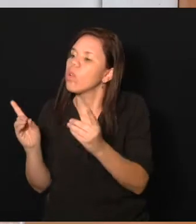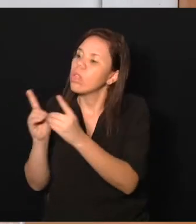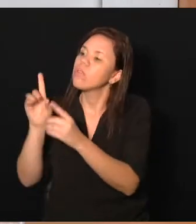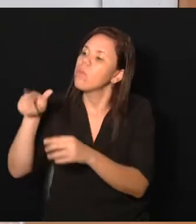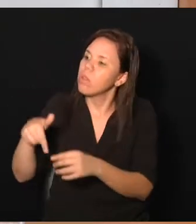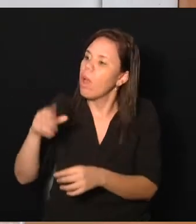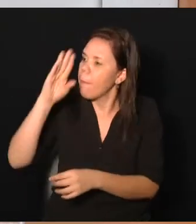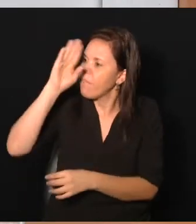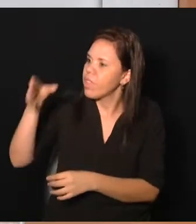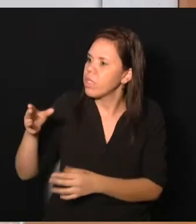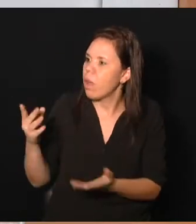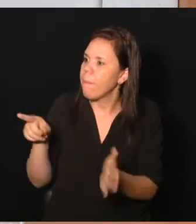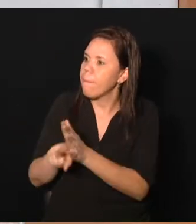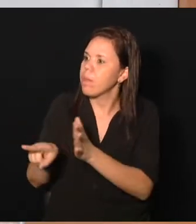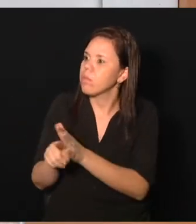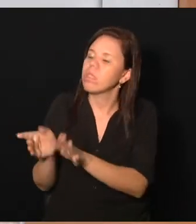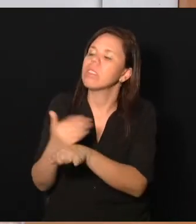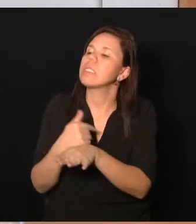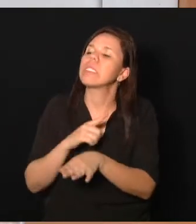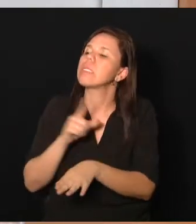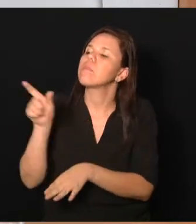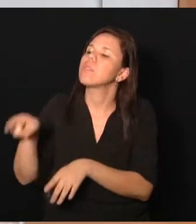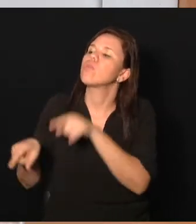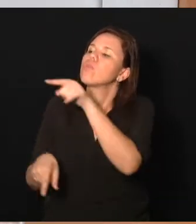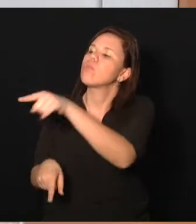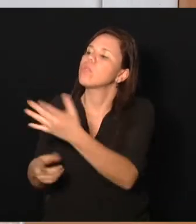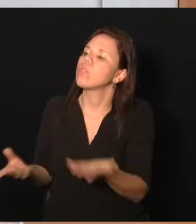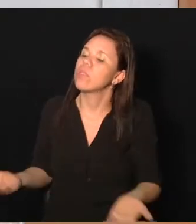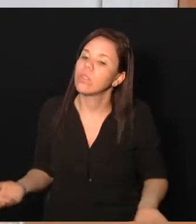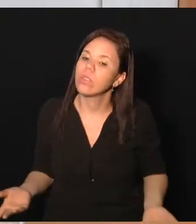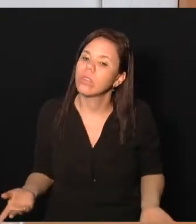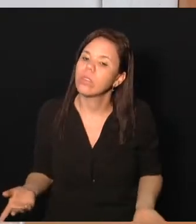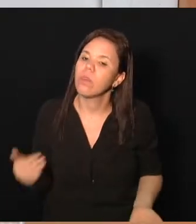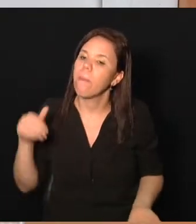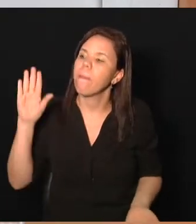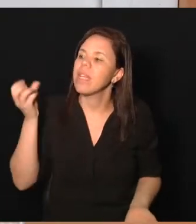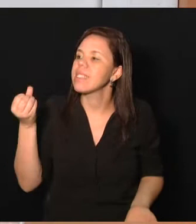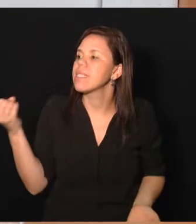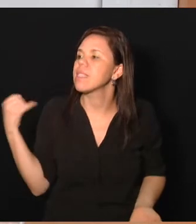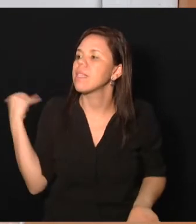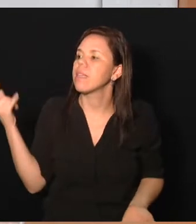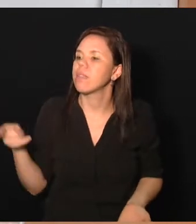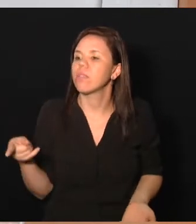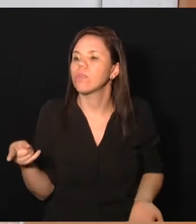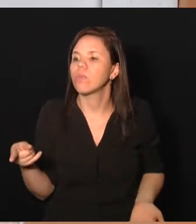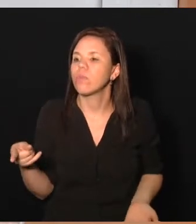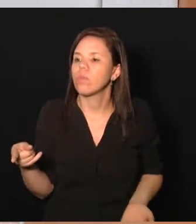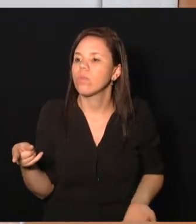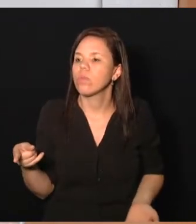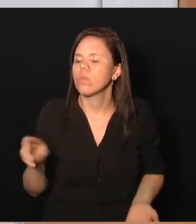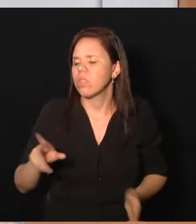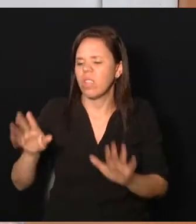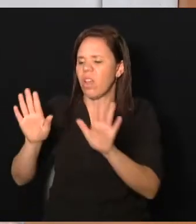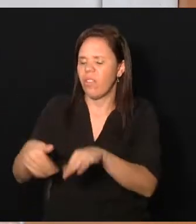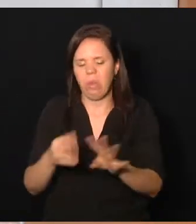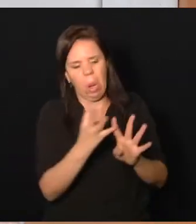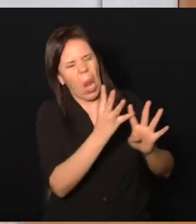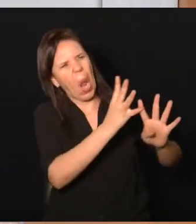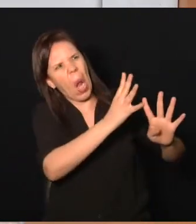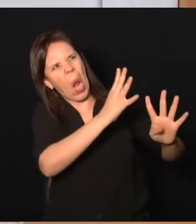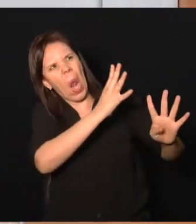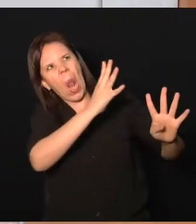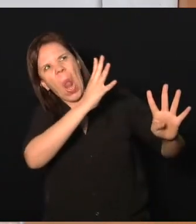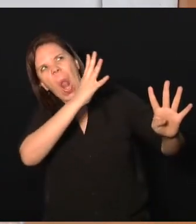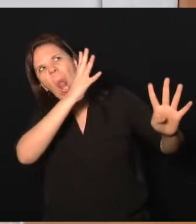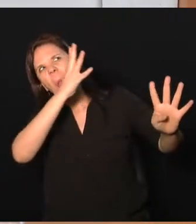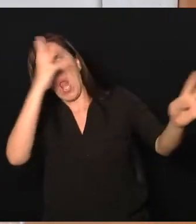os caixas devem perguntar antes, tem alguém aqui com mais de 60 anos? Não, fica aquela fila, aquele